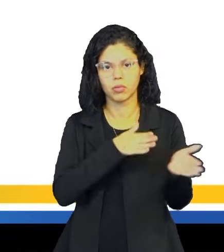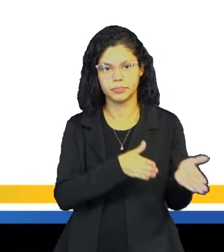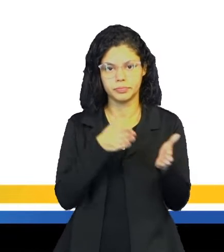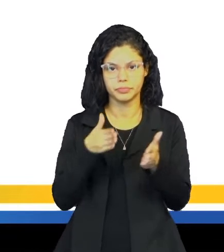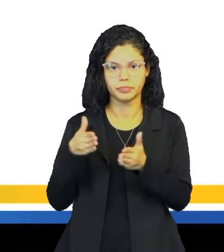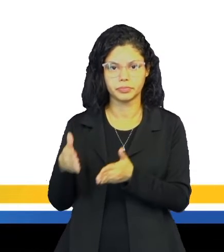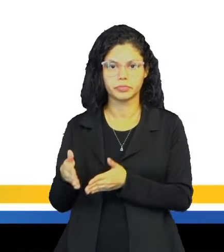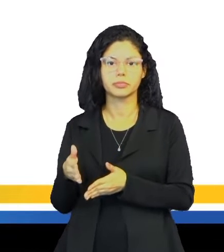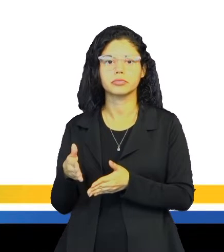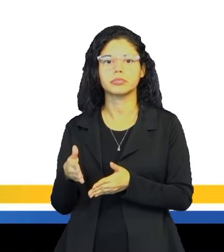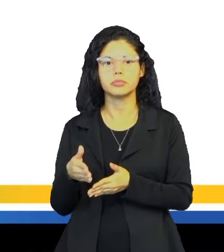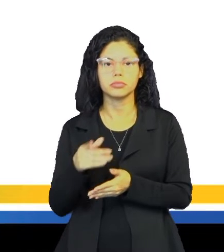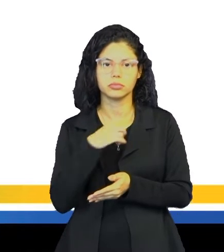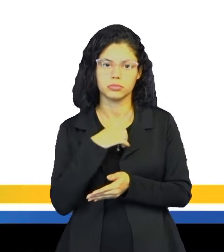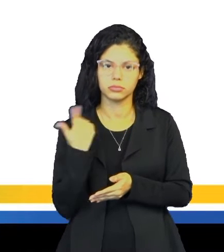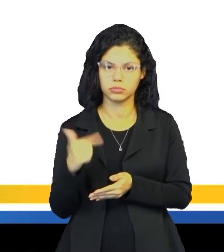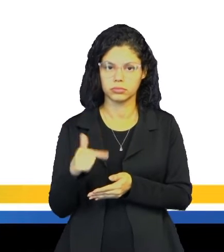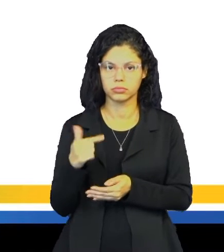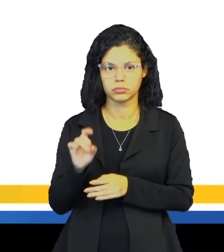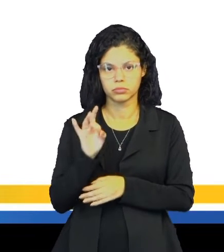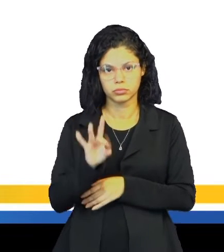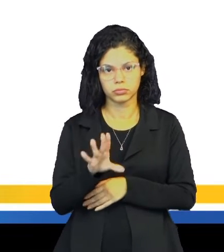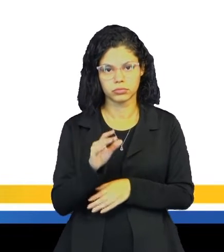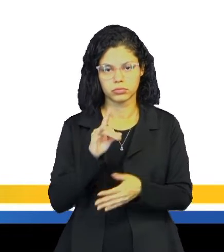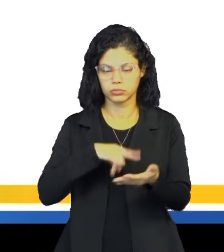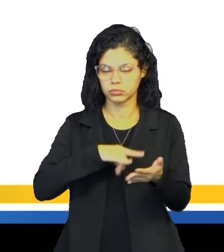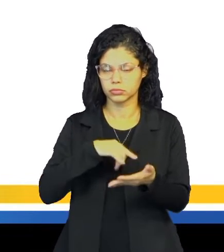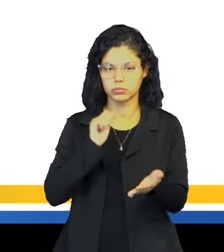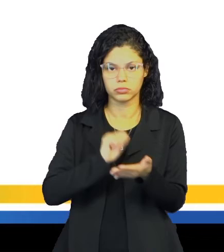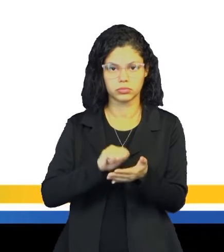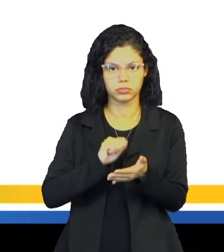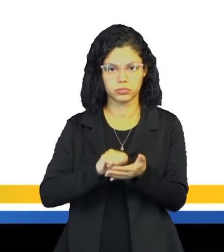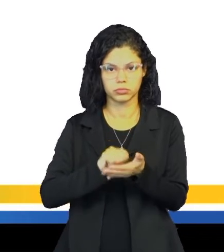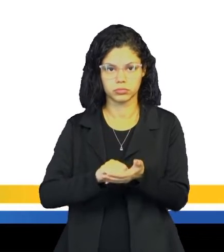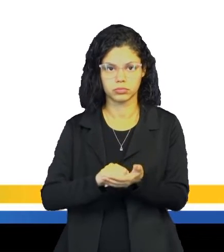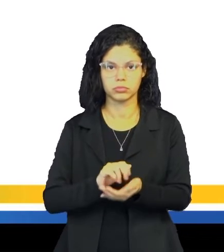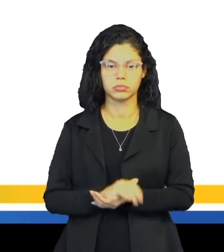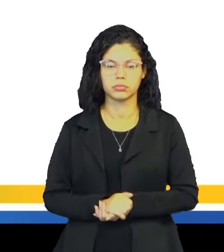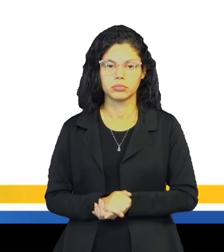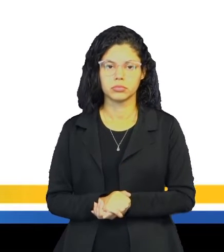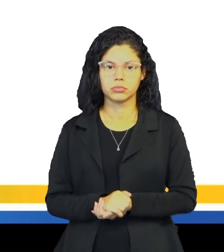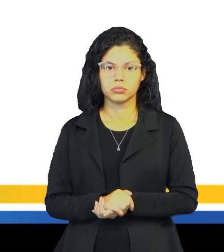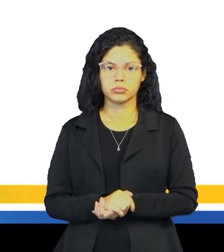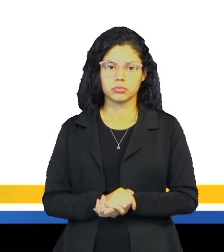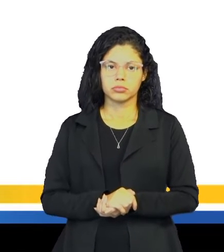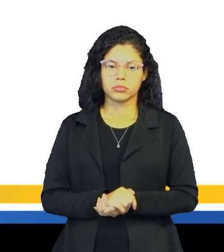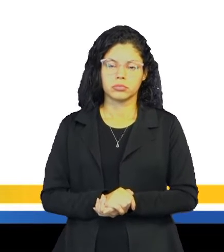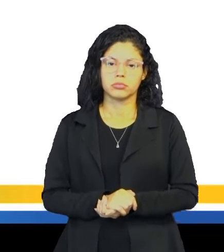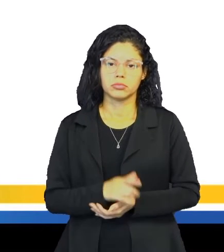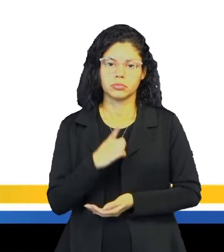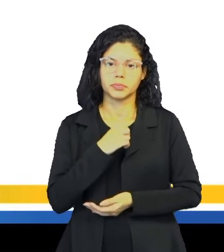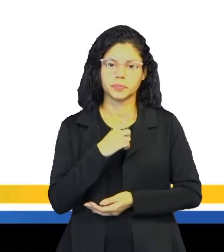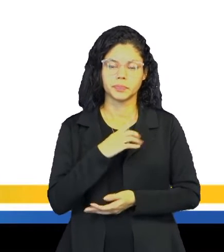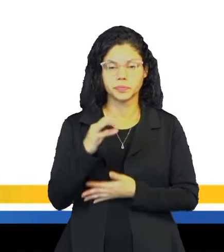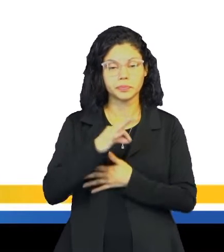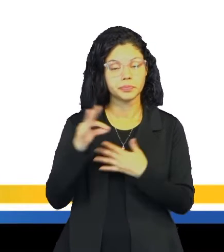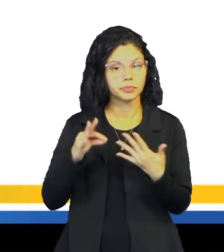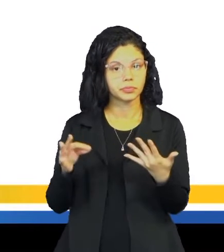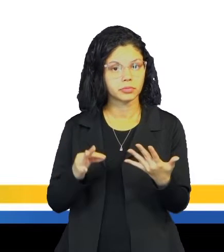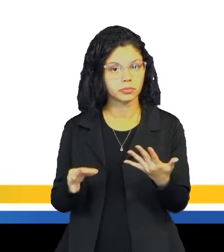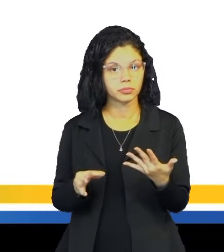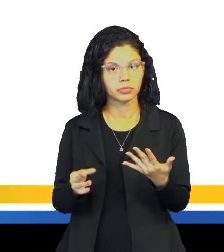passaram a não se restringirem apenas ao documento oficial escrito. A gente tem aí os tipos de